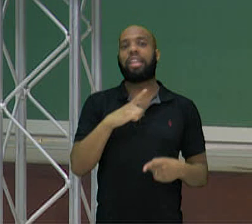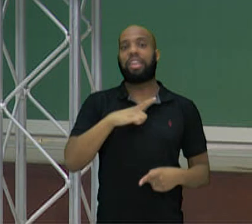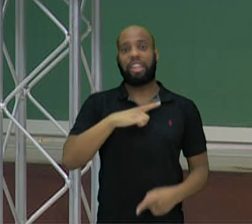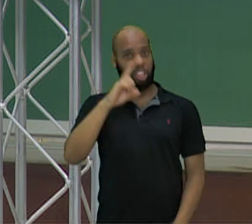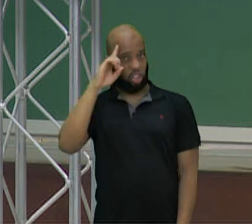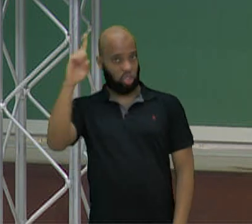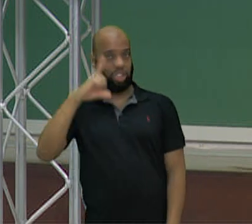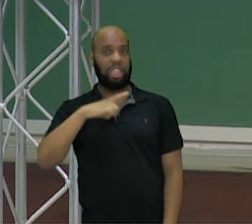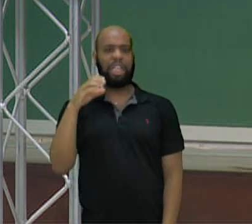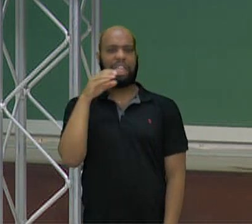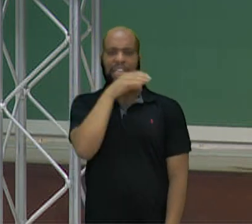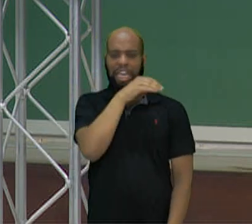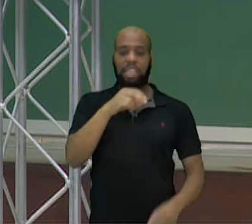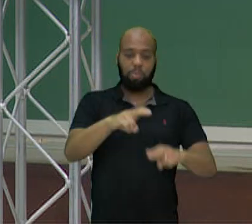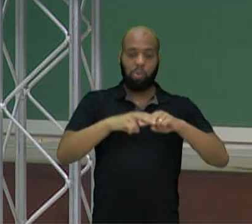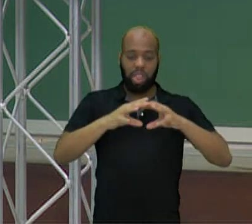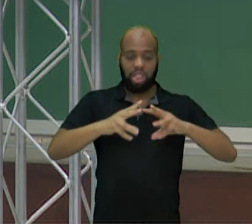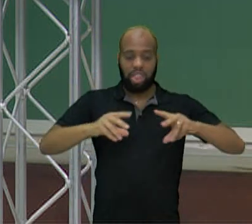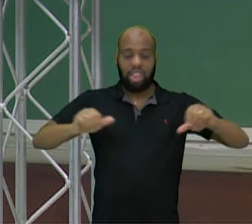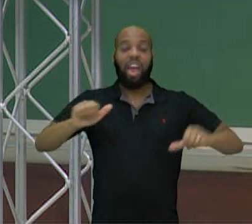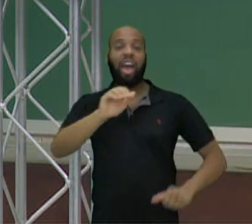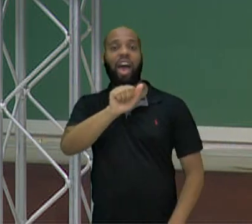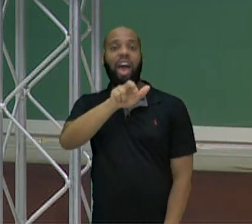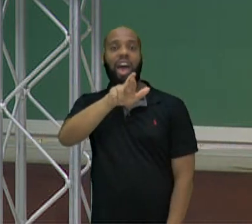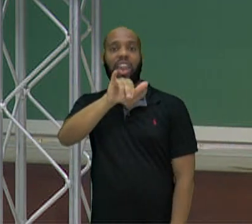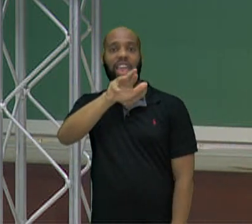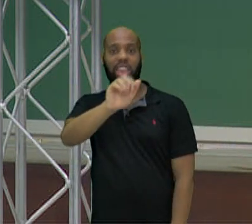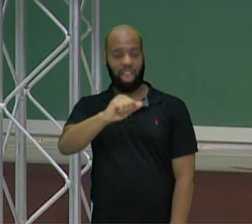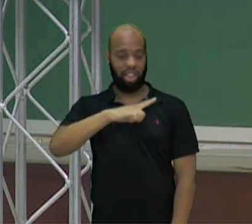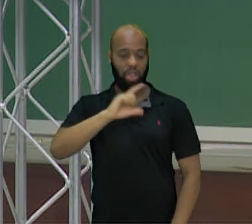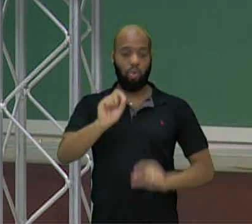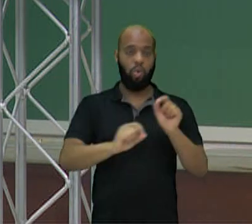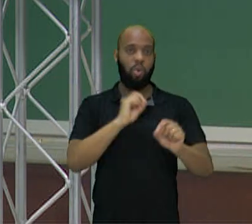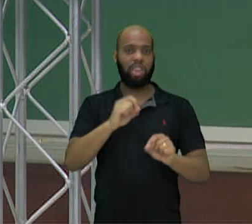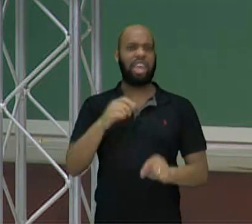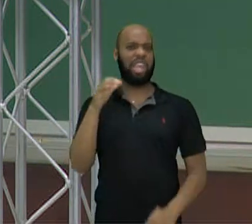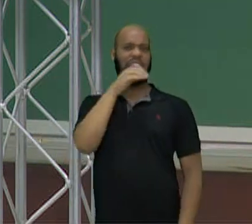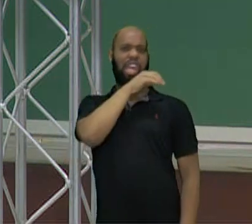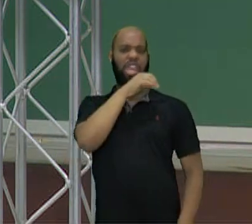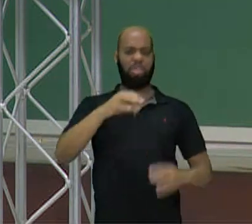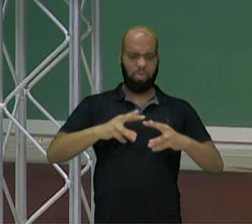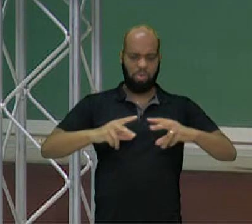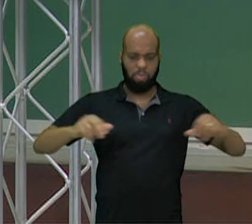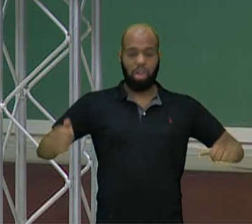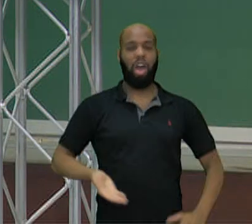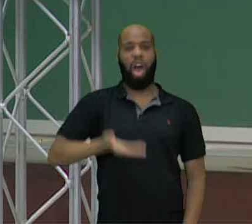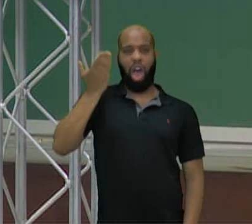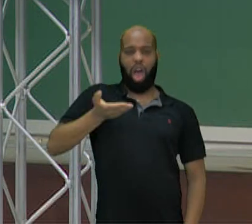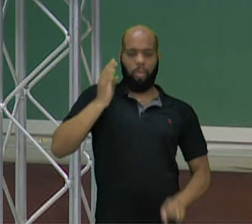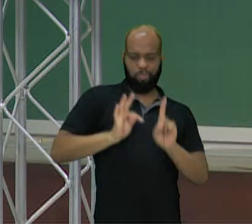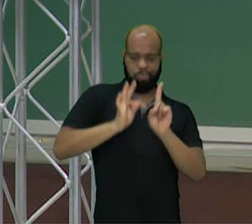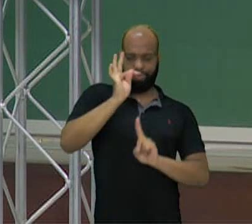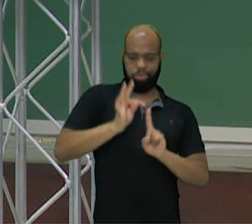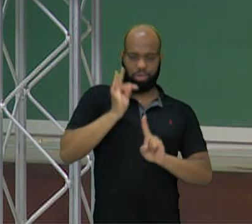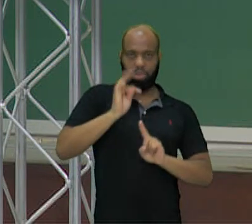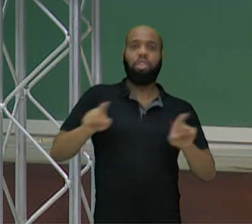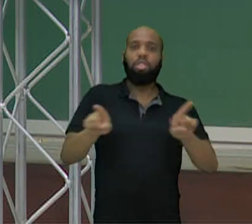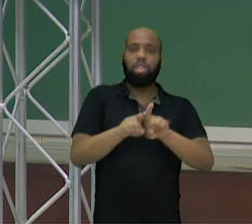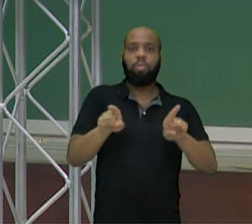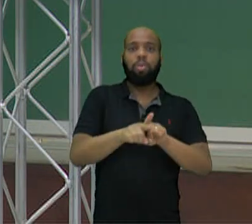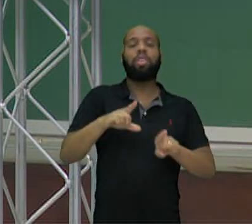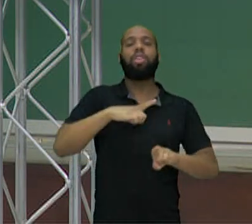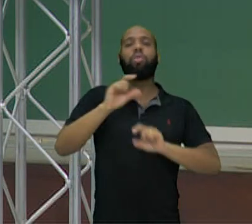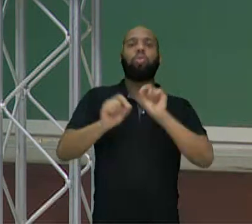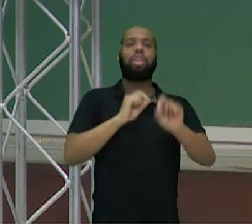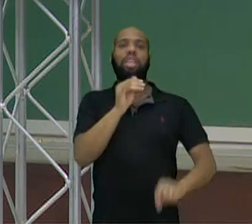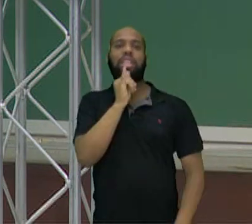um aquecimento, o que faz com que você tenha uma maximização da temperatura. Consequentemente, você vai ter lá, de